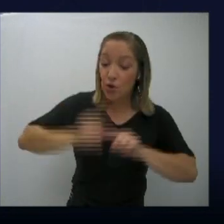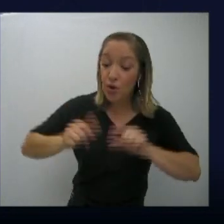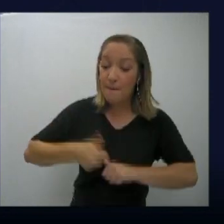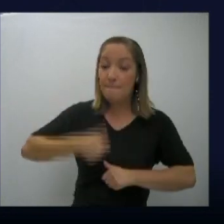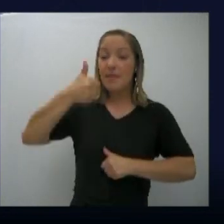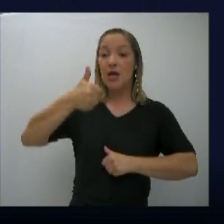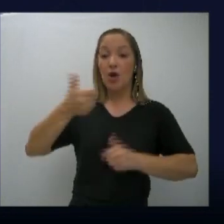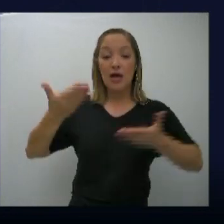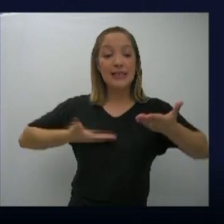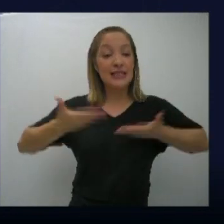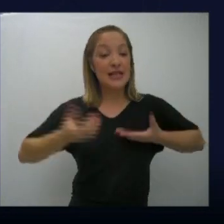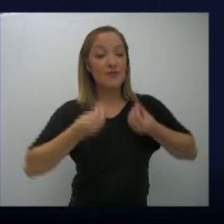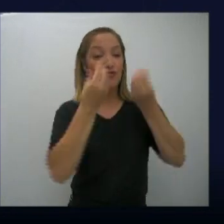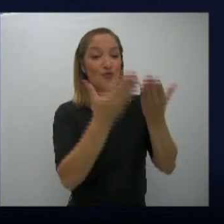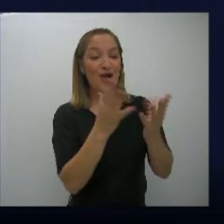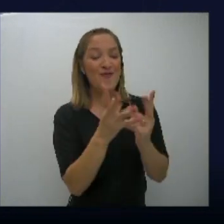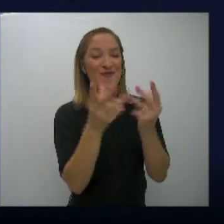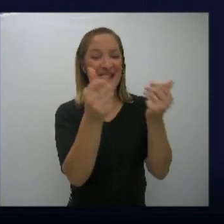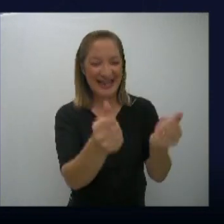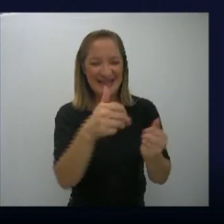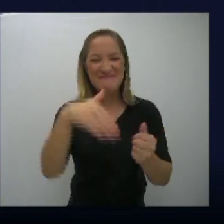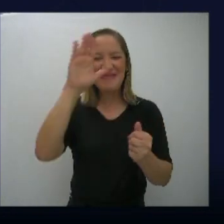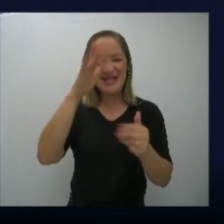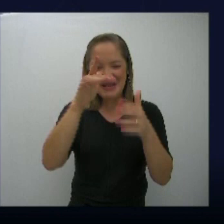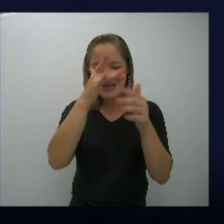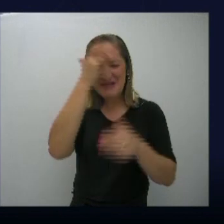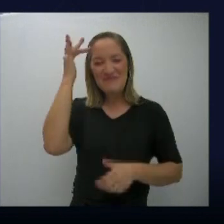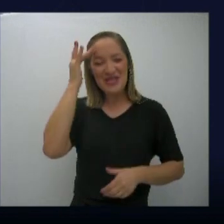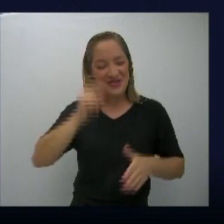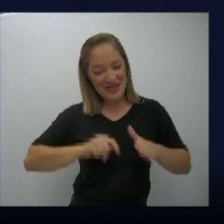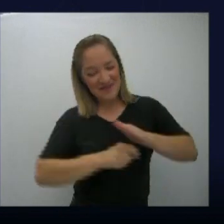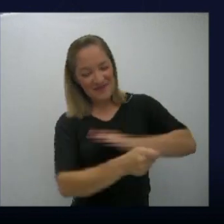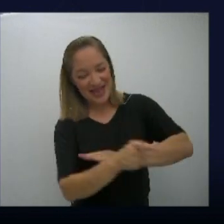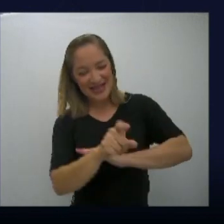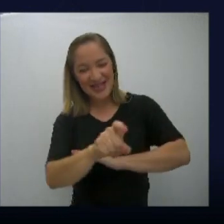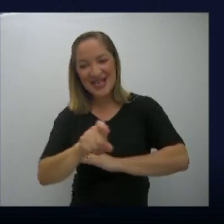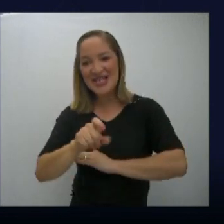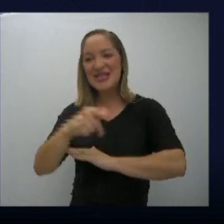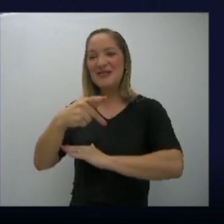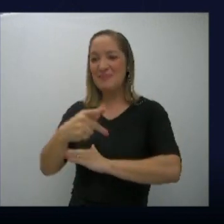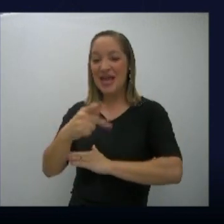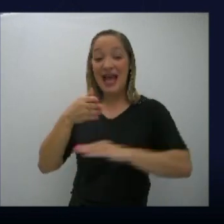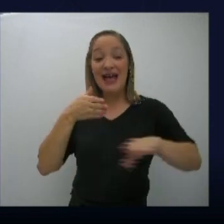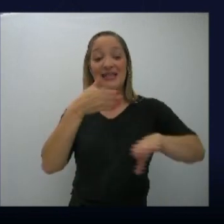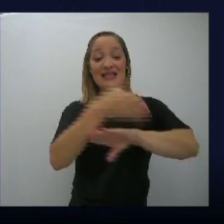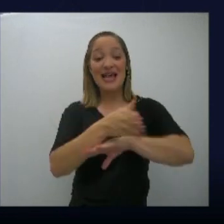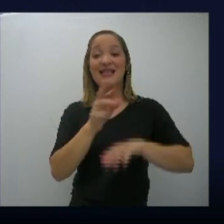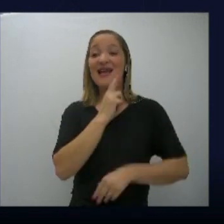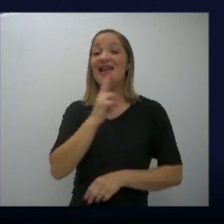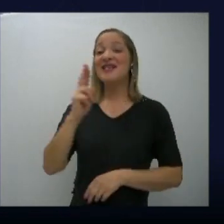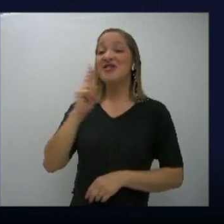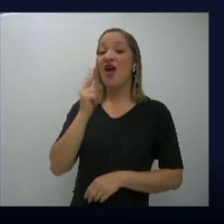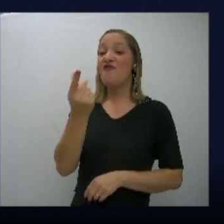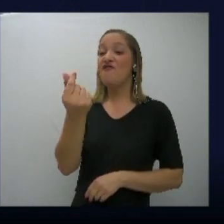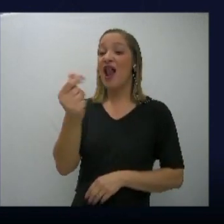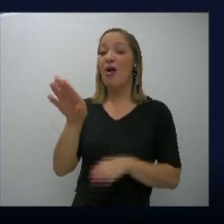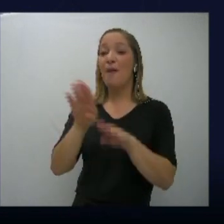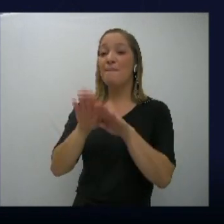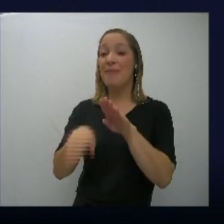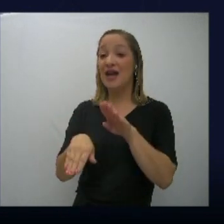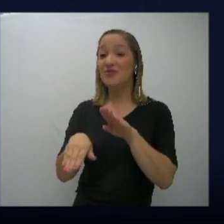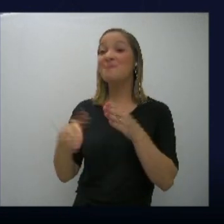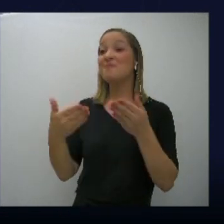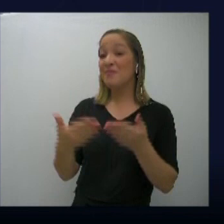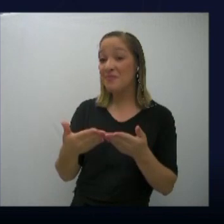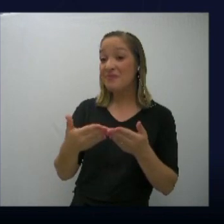distribuído para mais pessoas mais pessoas investem em SP mais pessoas têm acesso a restaurantes com preços mais baixos e fui para o quarto esse meus